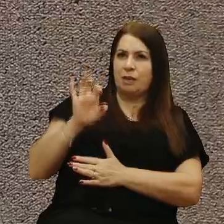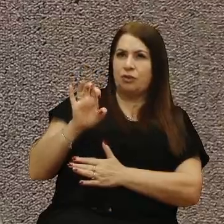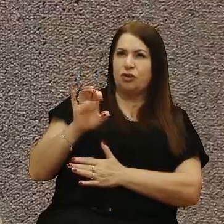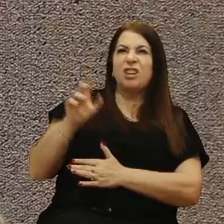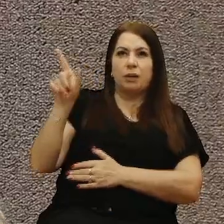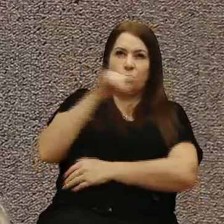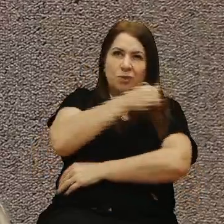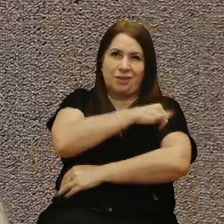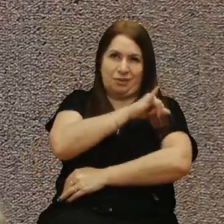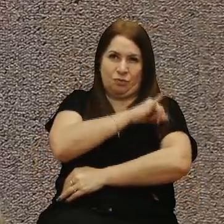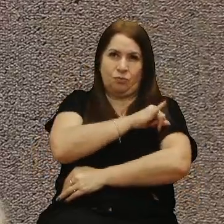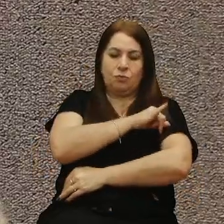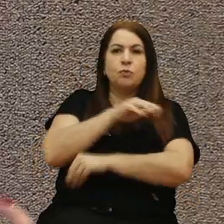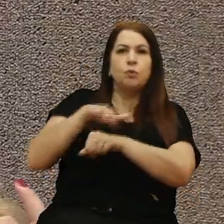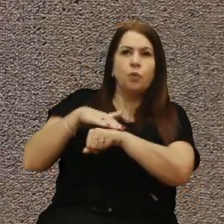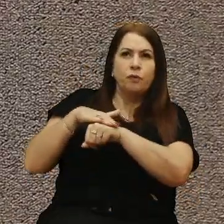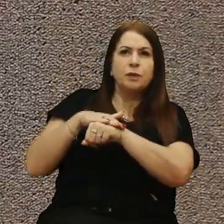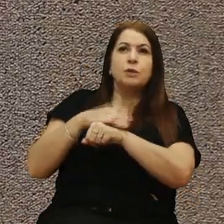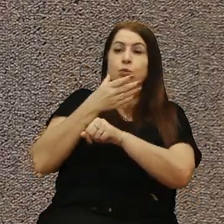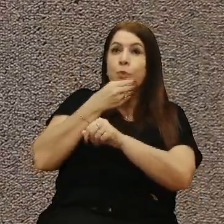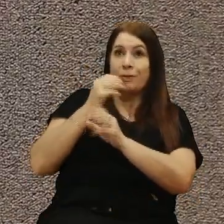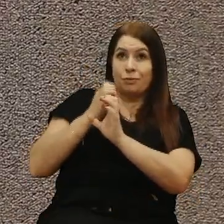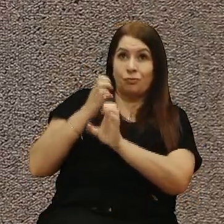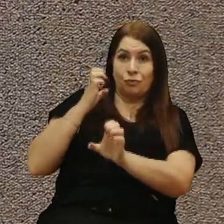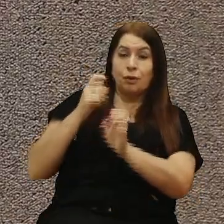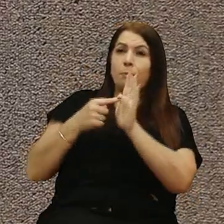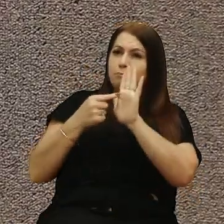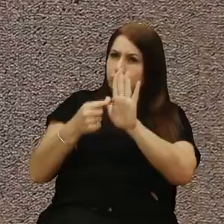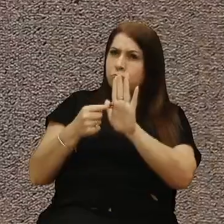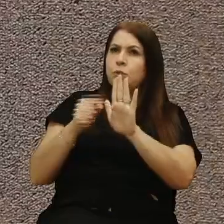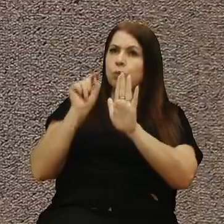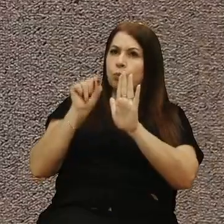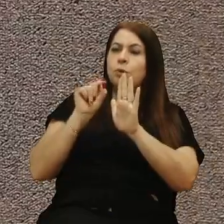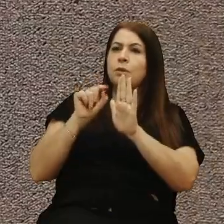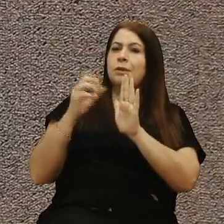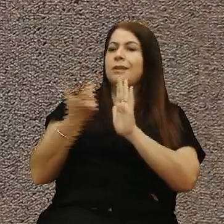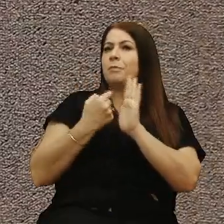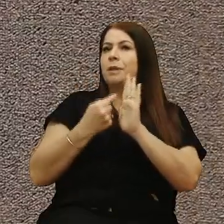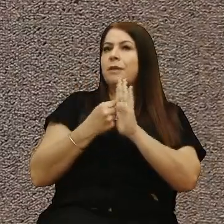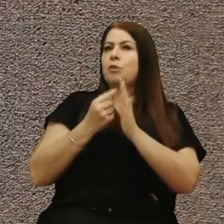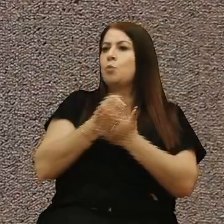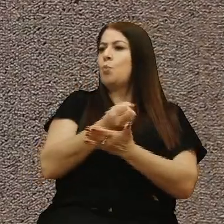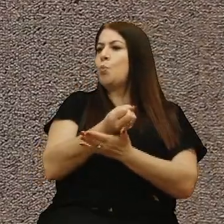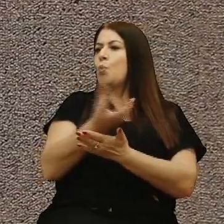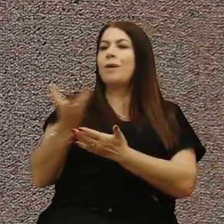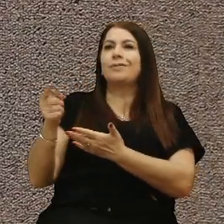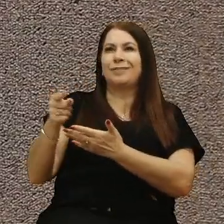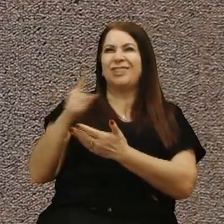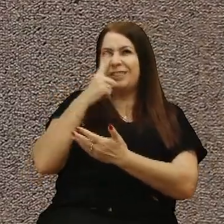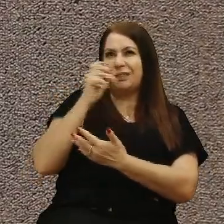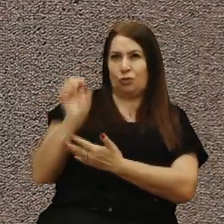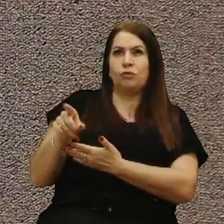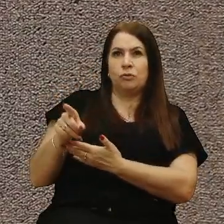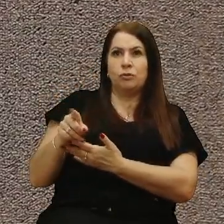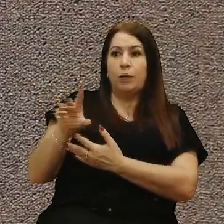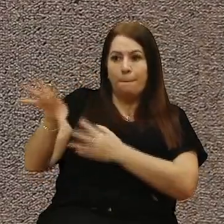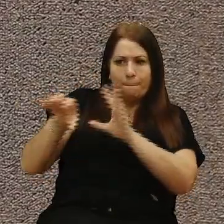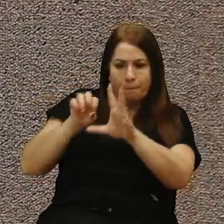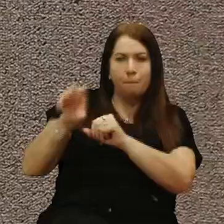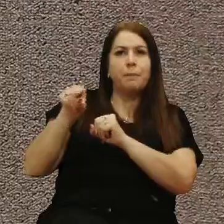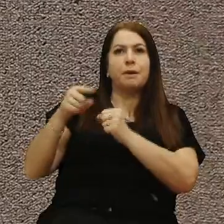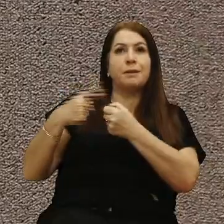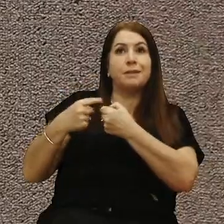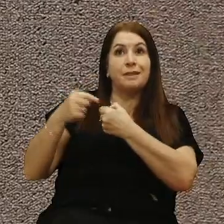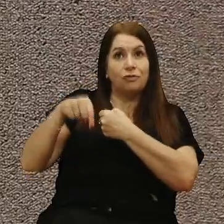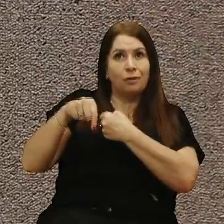Janeiro, onde eu conversei com o engenheiro, apresentei a situação da quantidade de lixo que é recolhido na cidade de